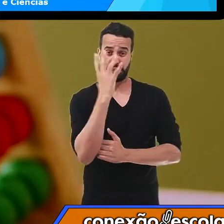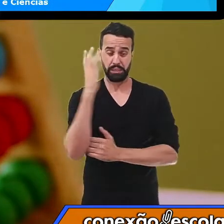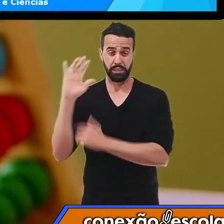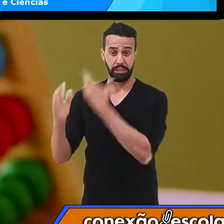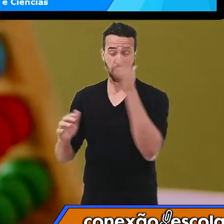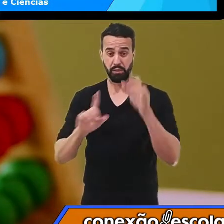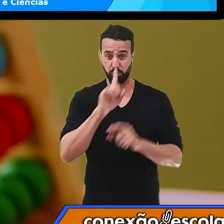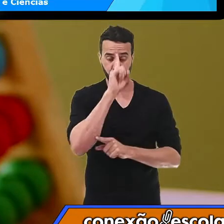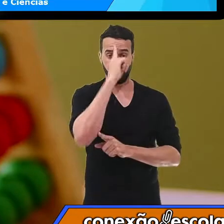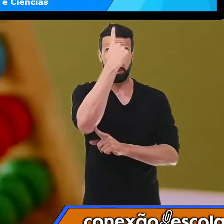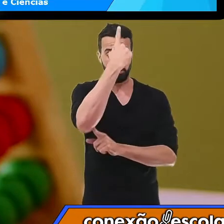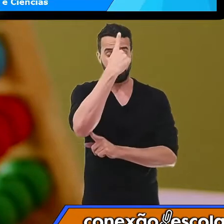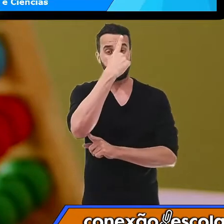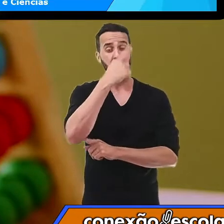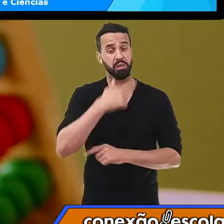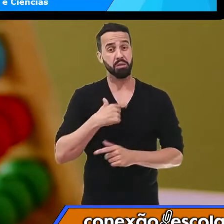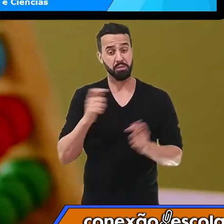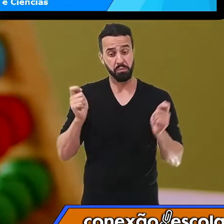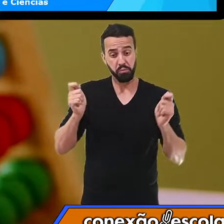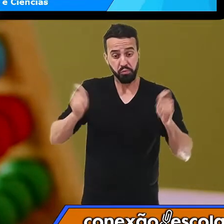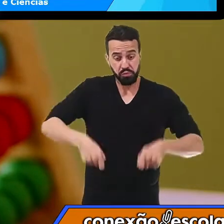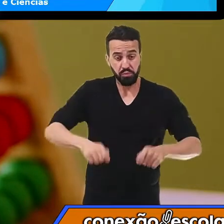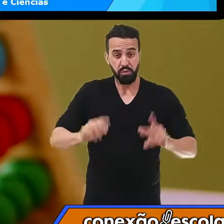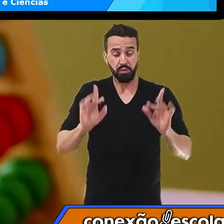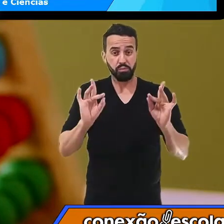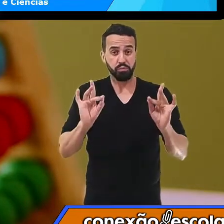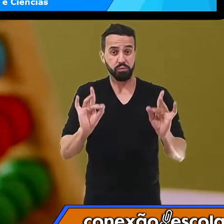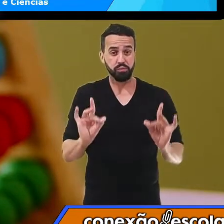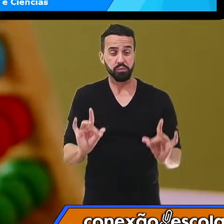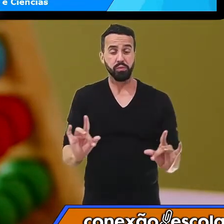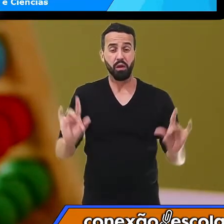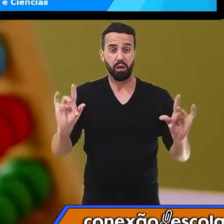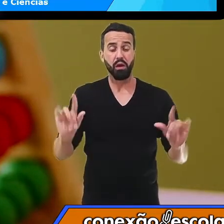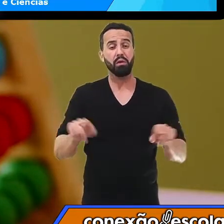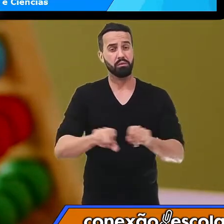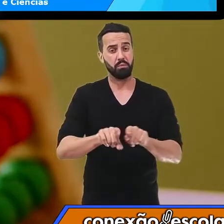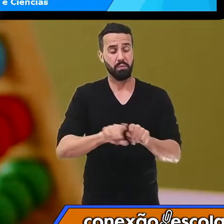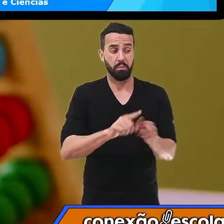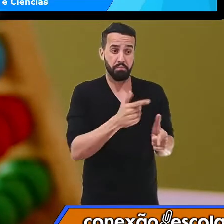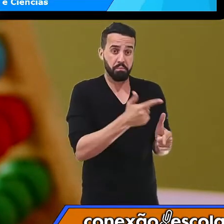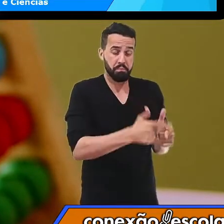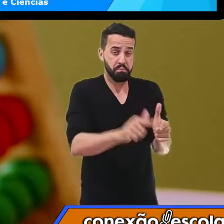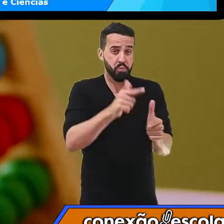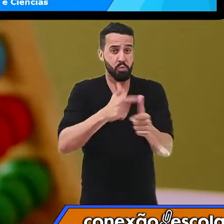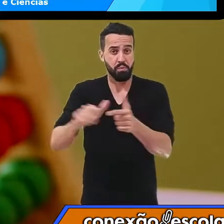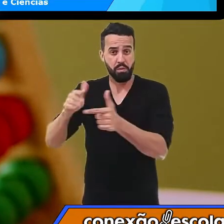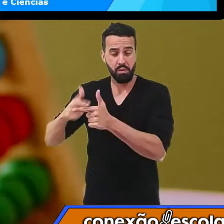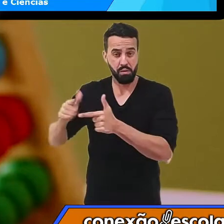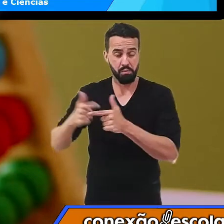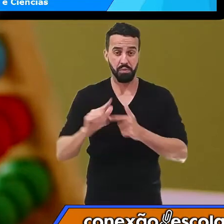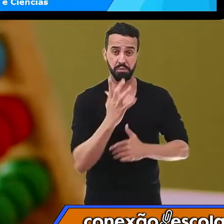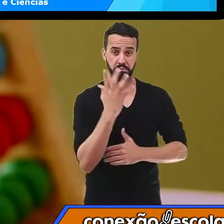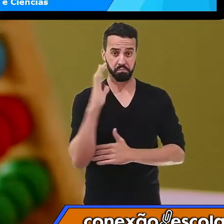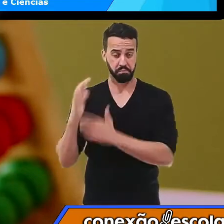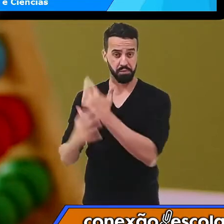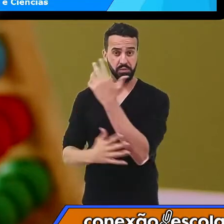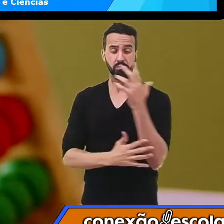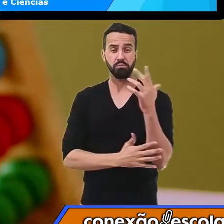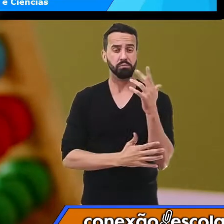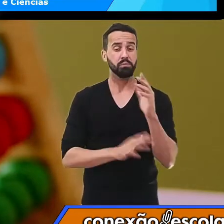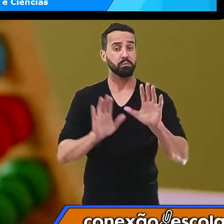a escassez desses recursos e os desequilíbrios ambientais fizeram com que o